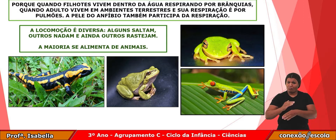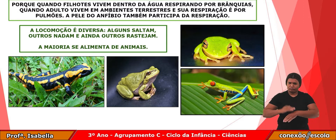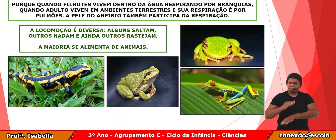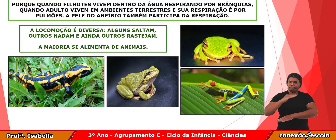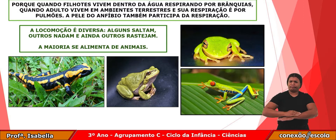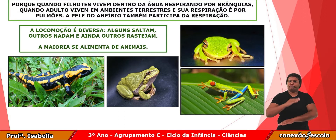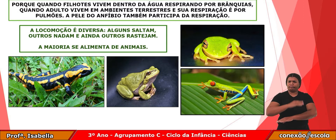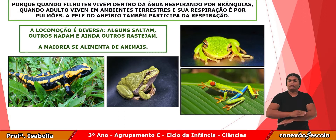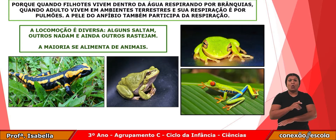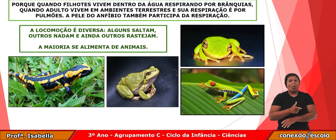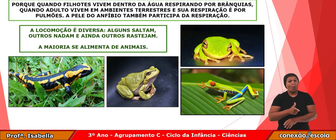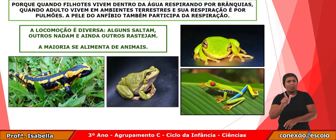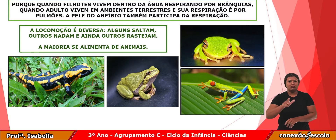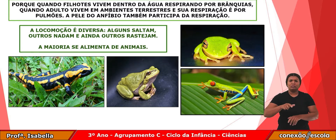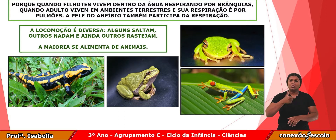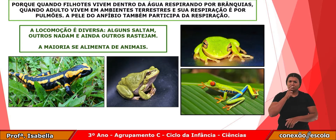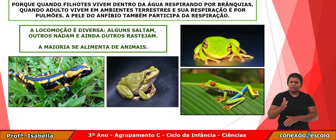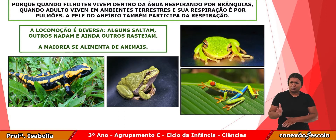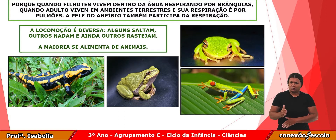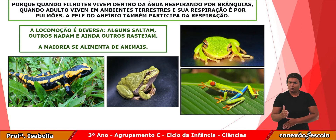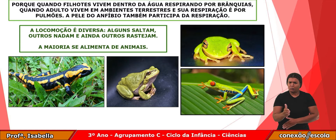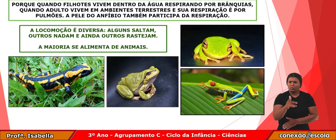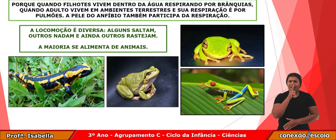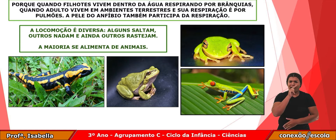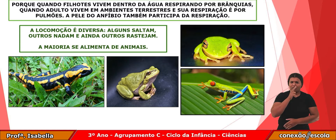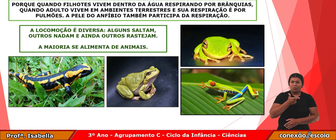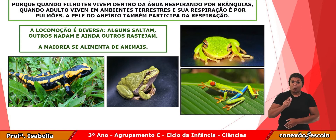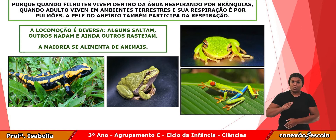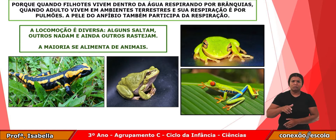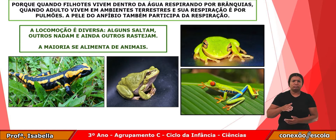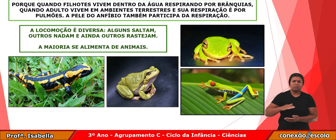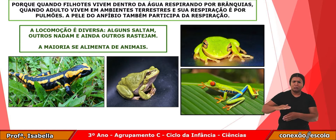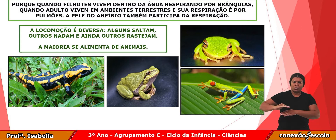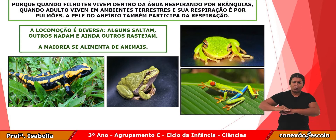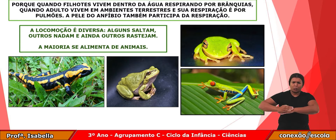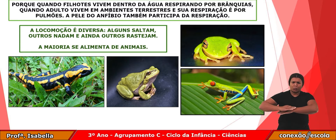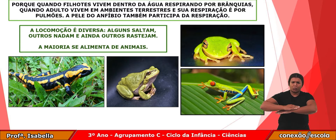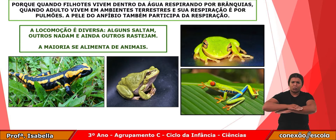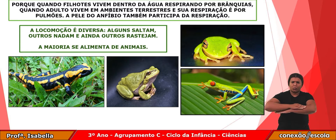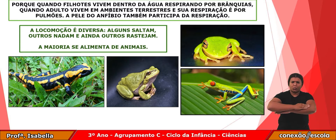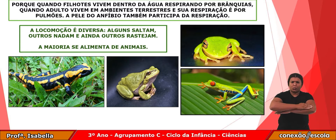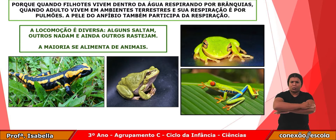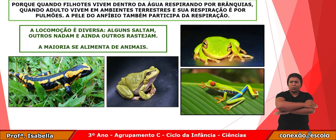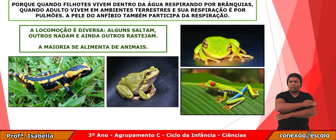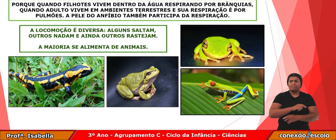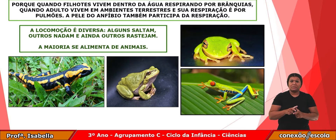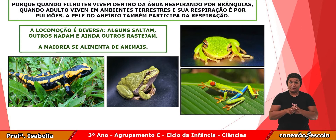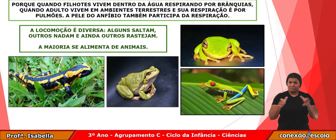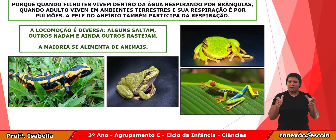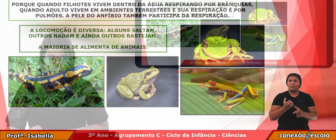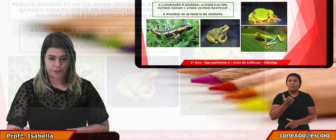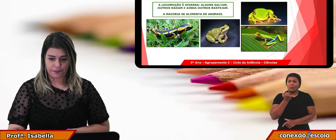nadam e ainda outros rastejam. A maioria se alimenta de